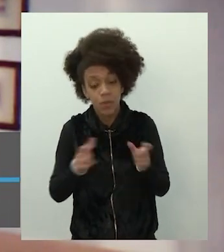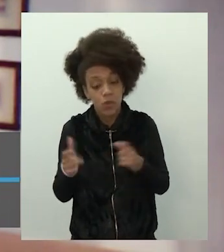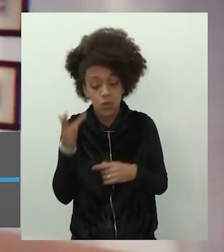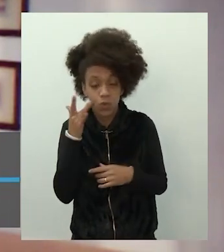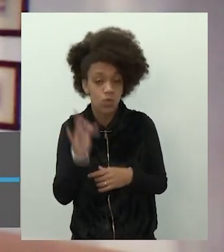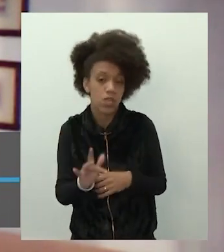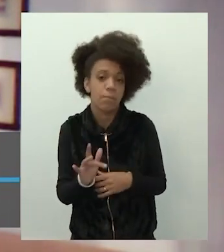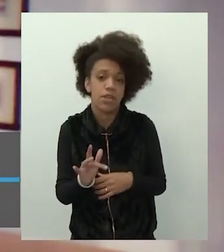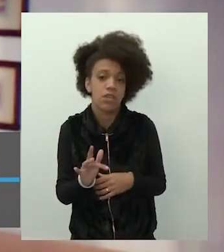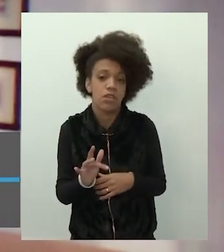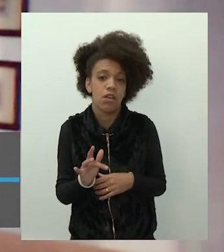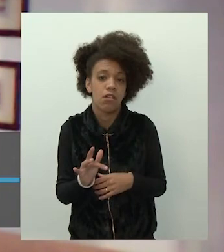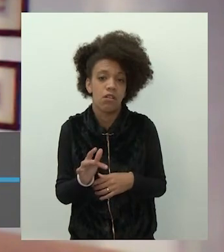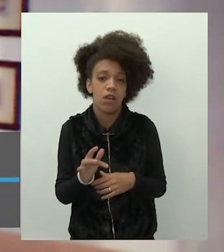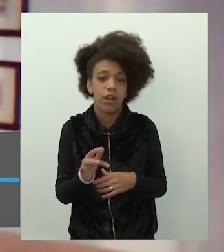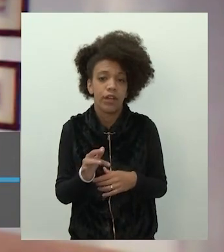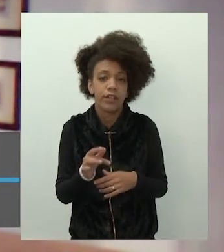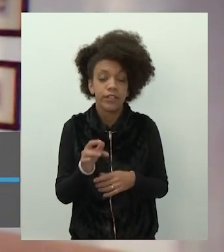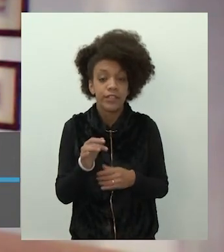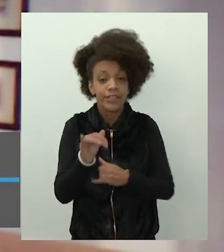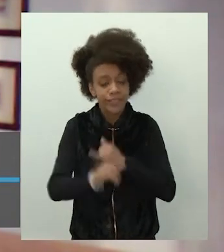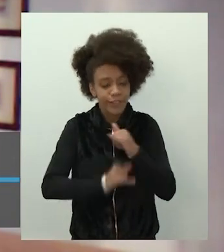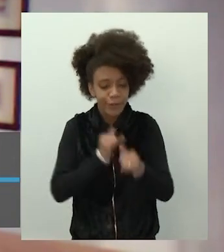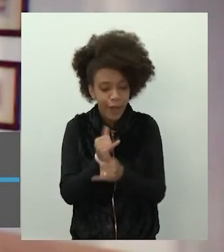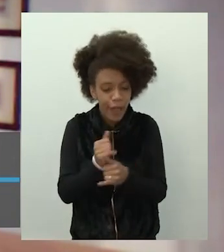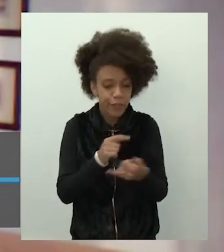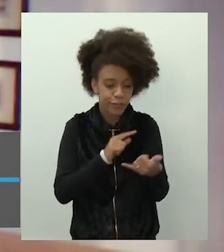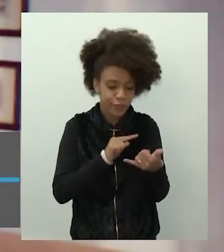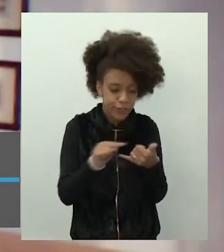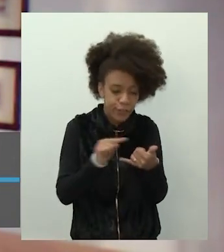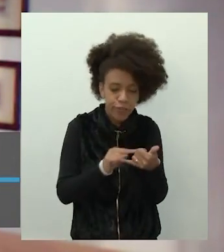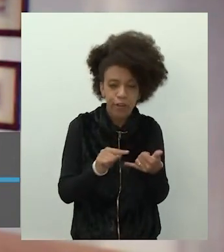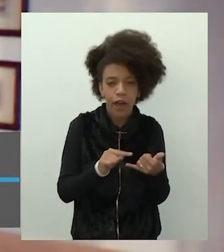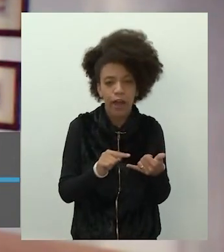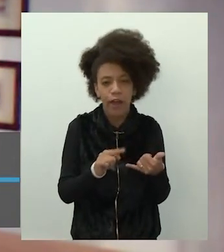direito com internet, com celular, etc.,